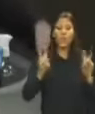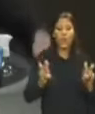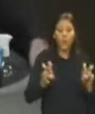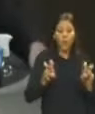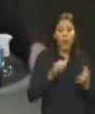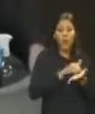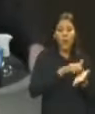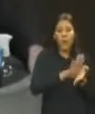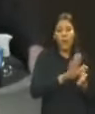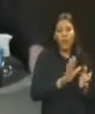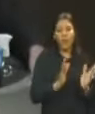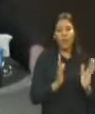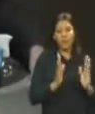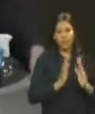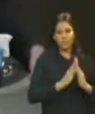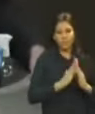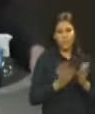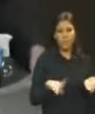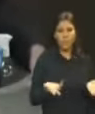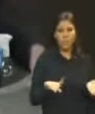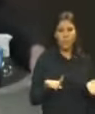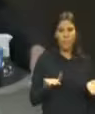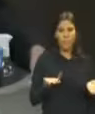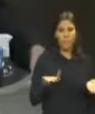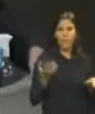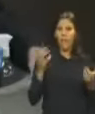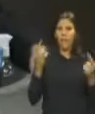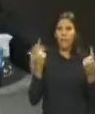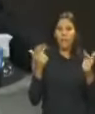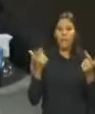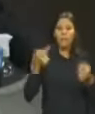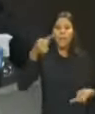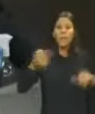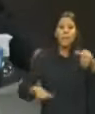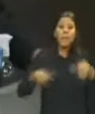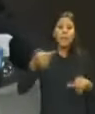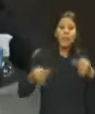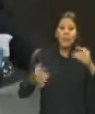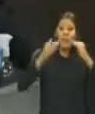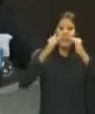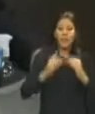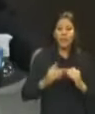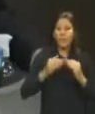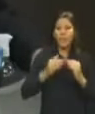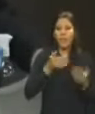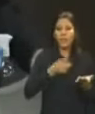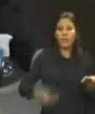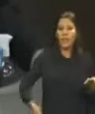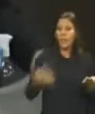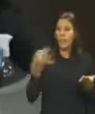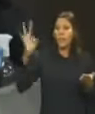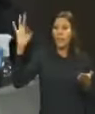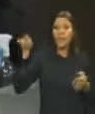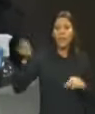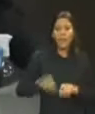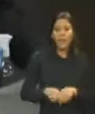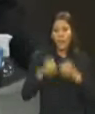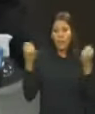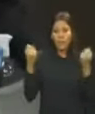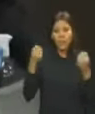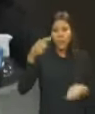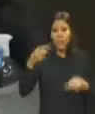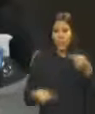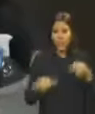que, veja, não tem política habitacional no governo federal. O governo federal acabou com a política